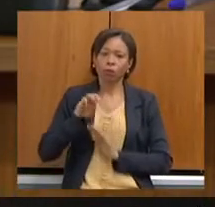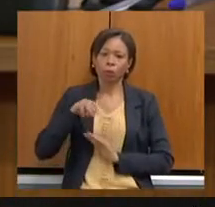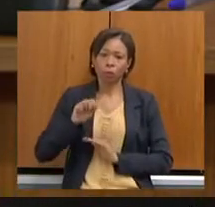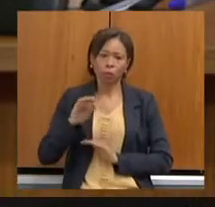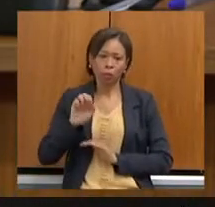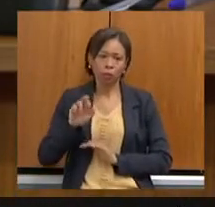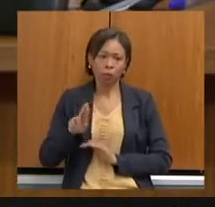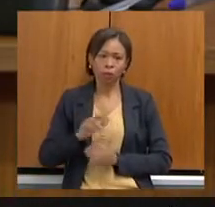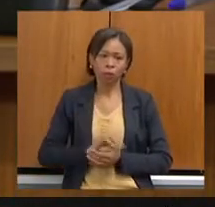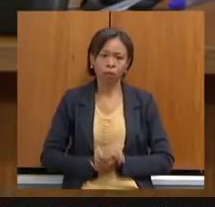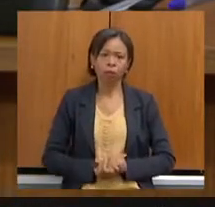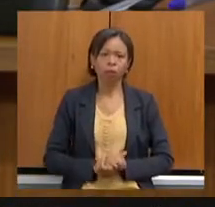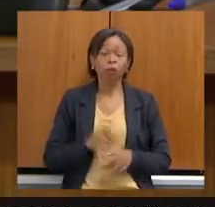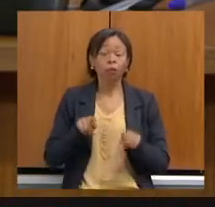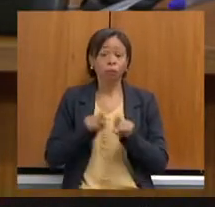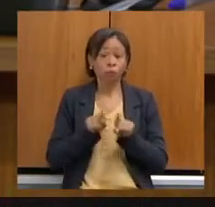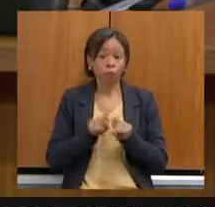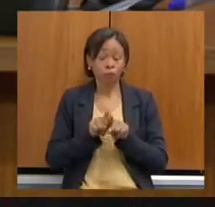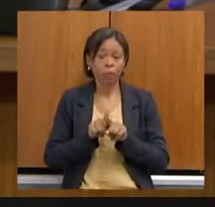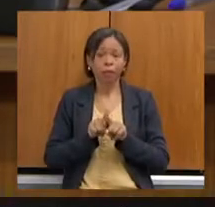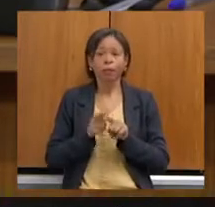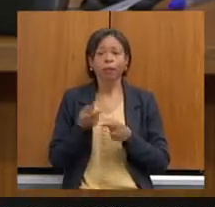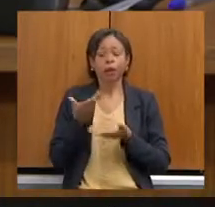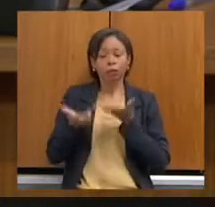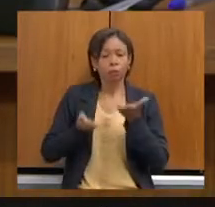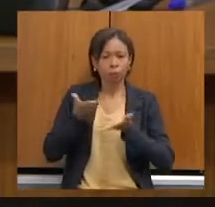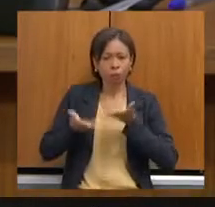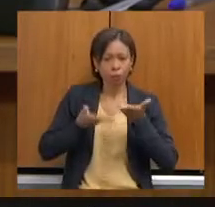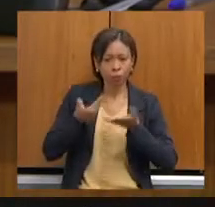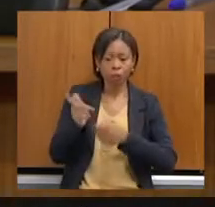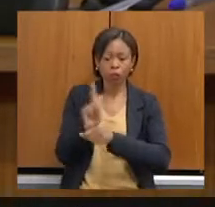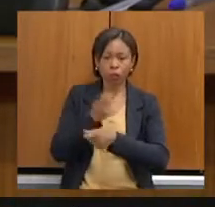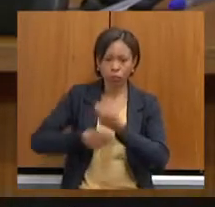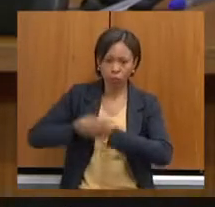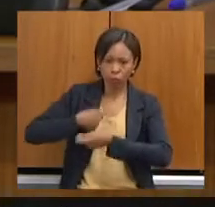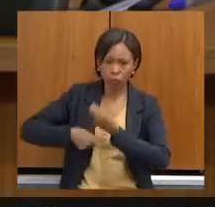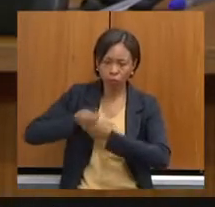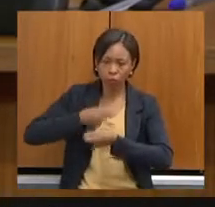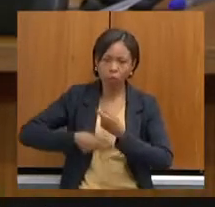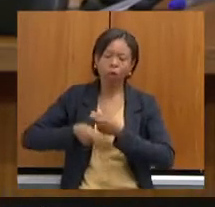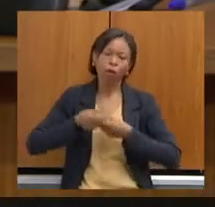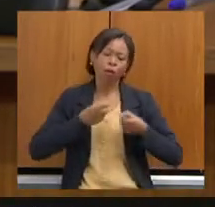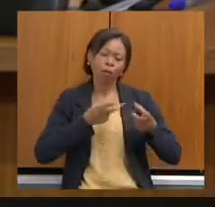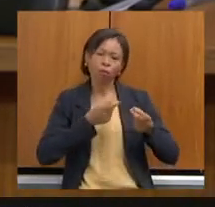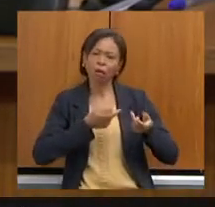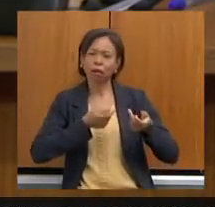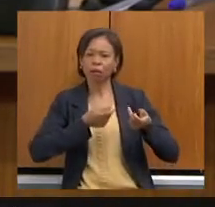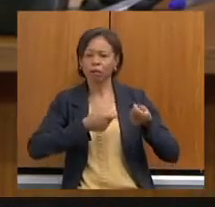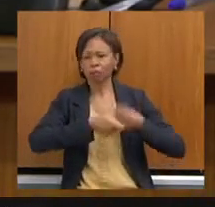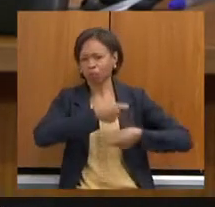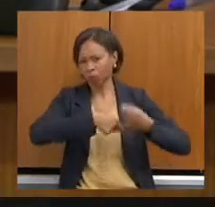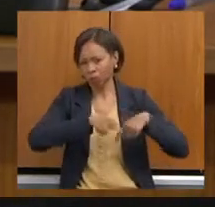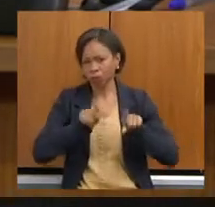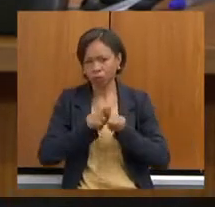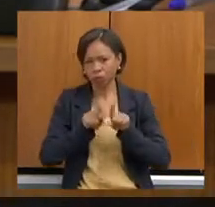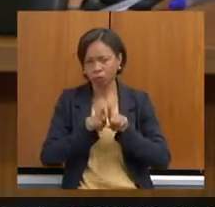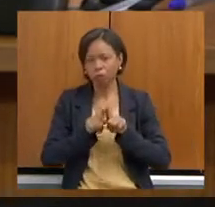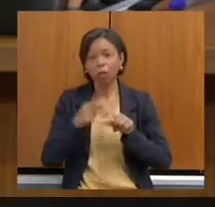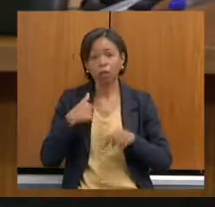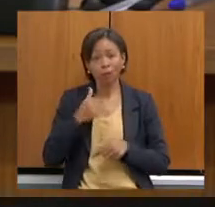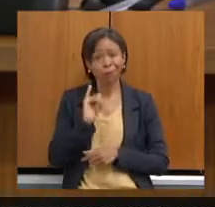ah e também atendimentos em comercialização e gestao e sempre falo que para os produtores é